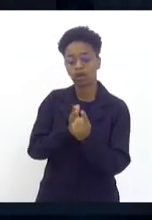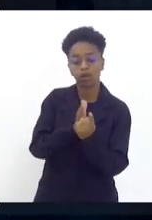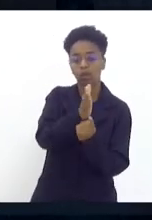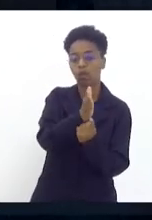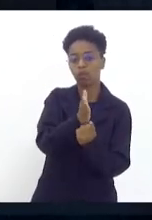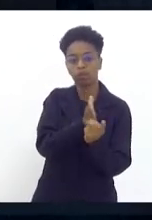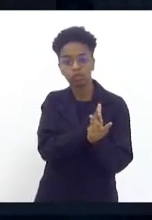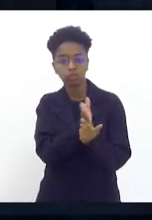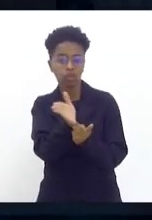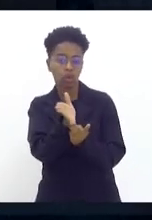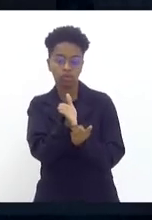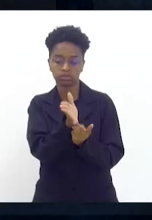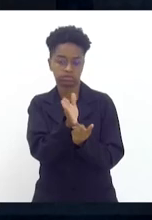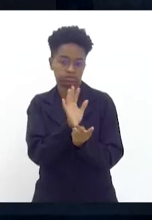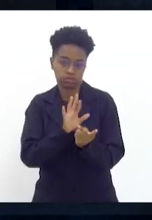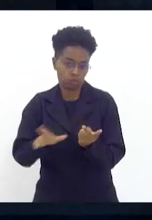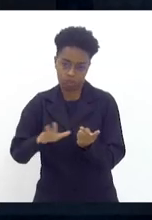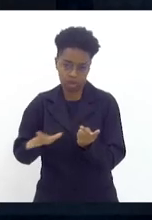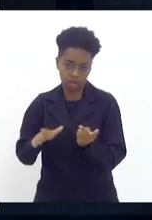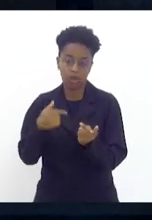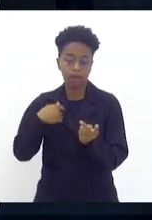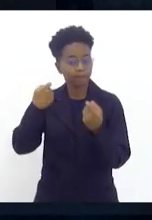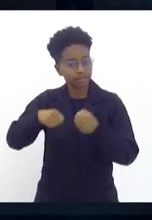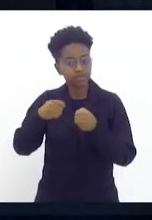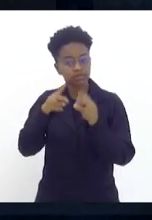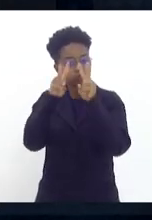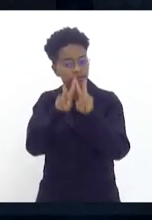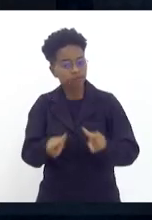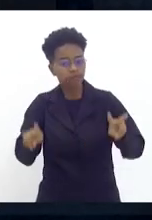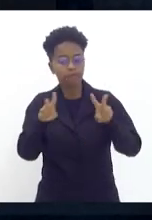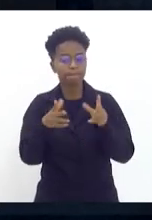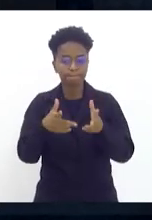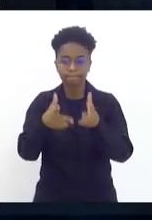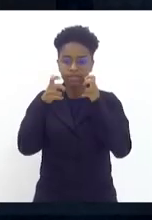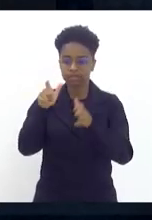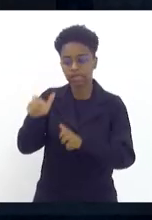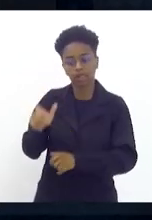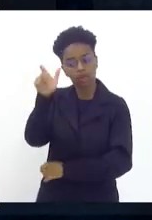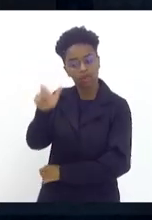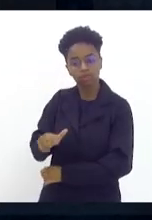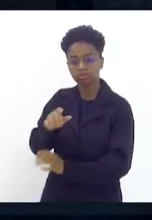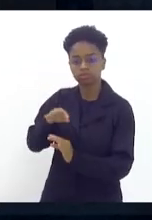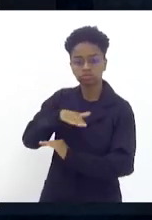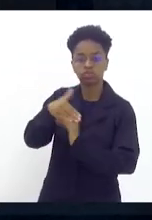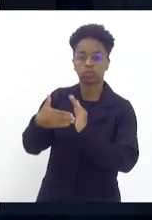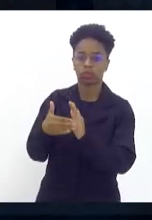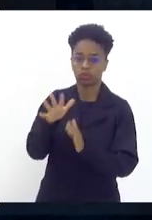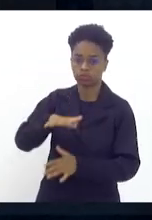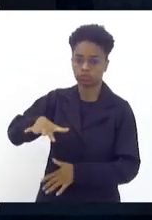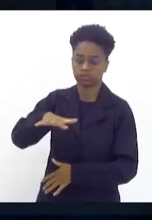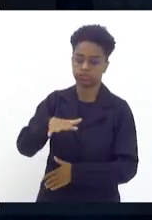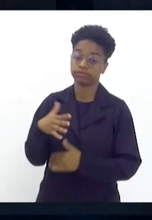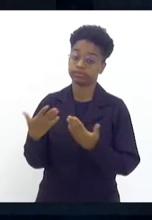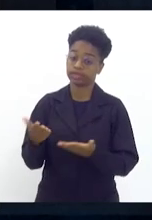em duas dimensões, né? Eu preciso enxergar a pessoa como um todo. E a criança, né,